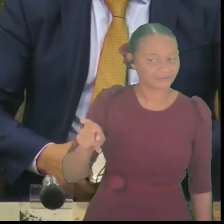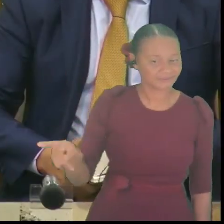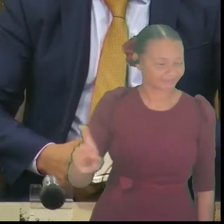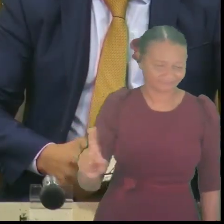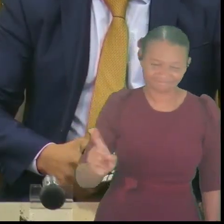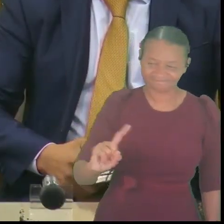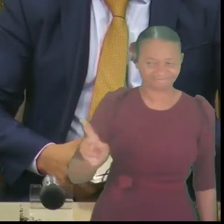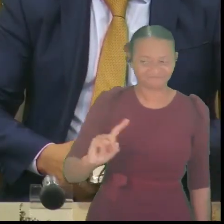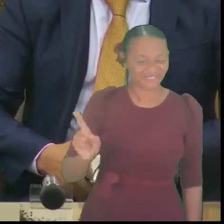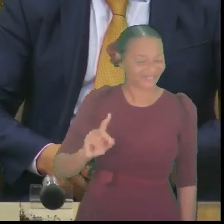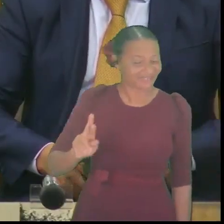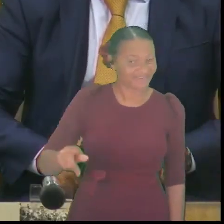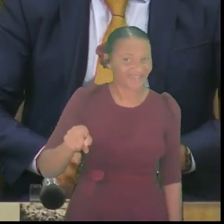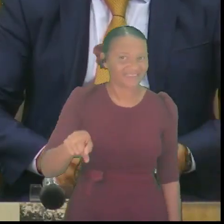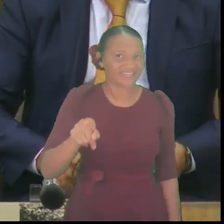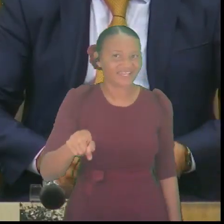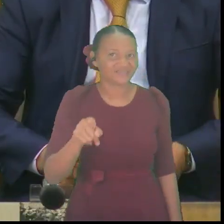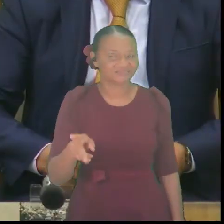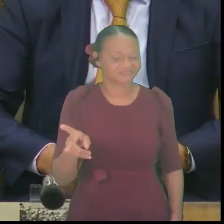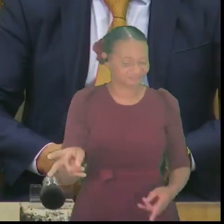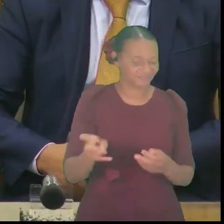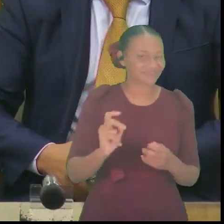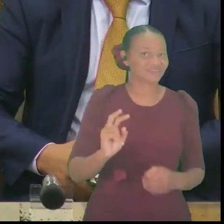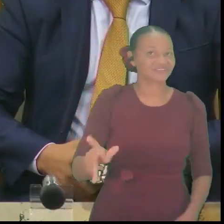forma que a gente sai, não.